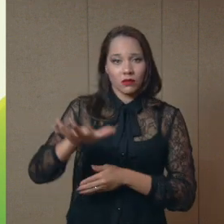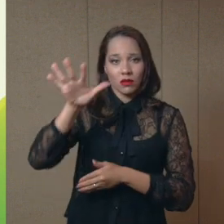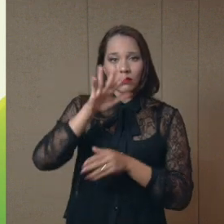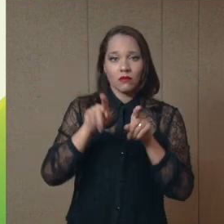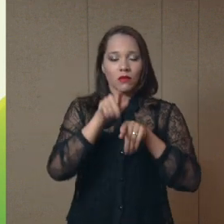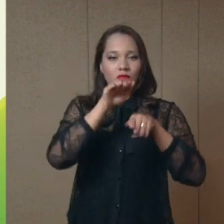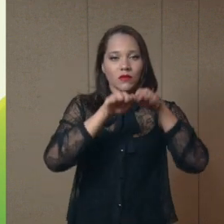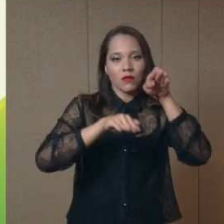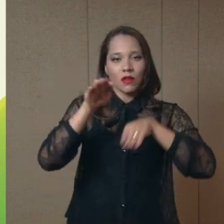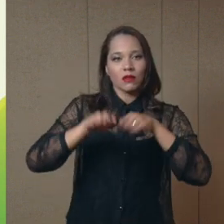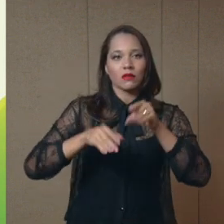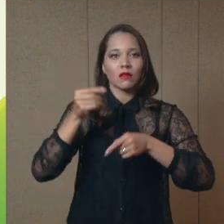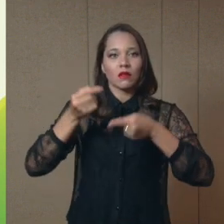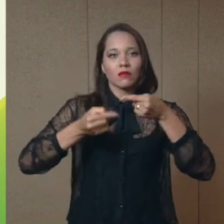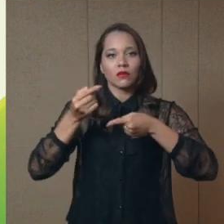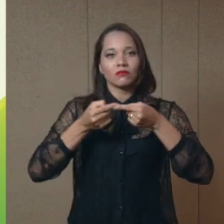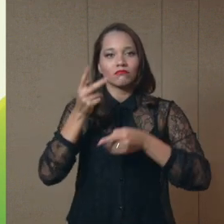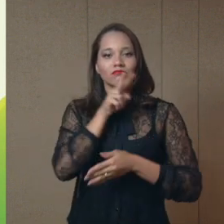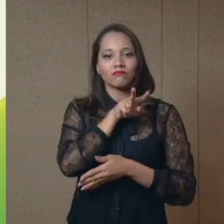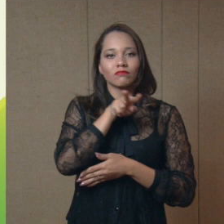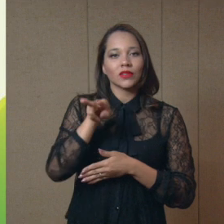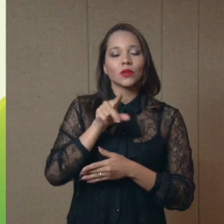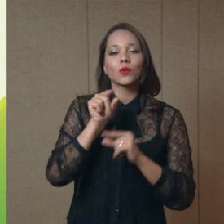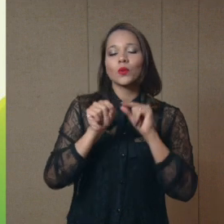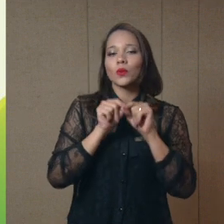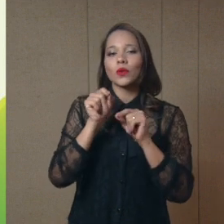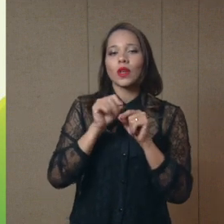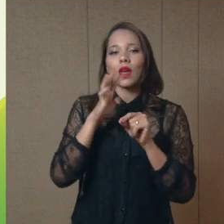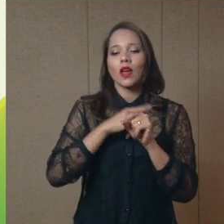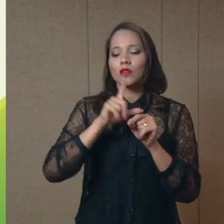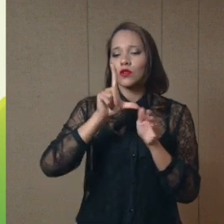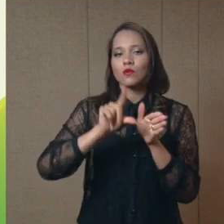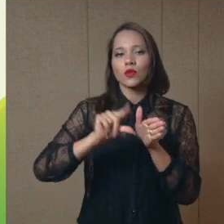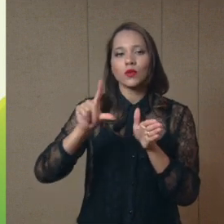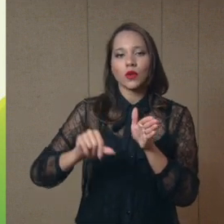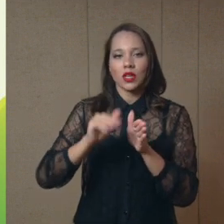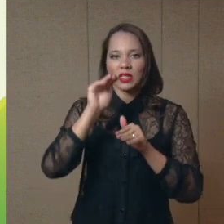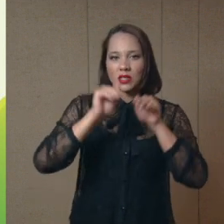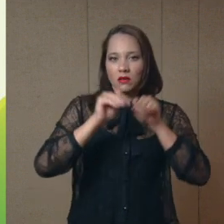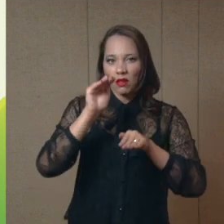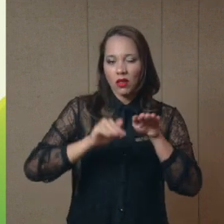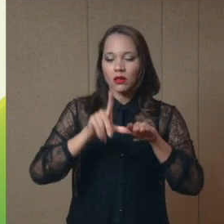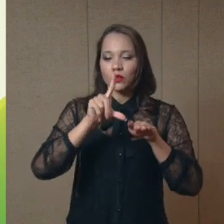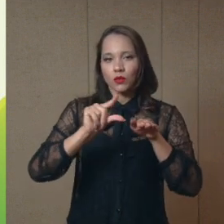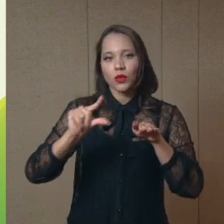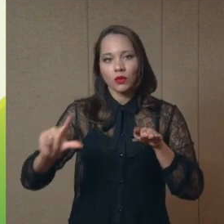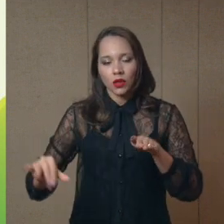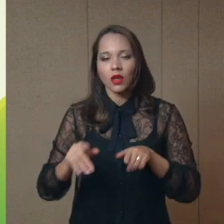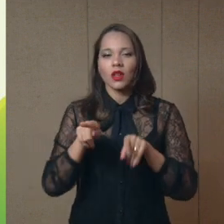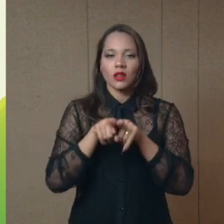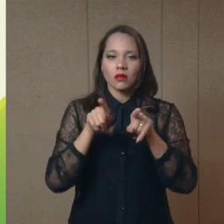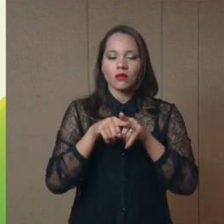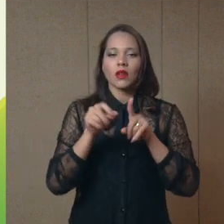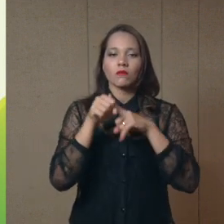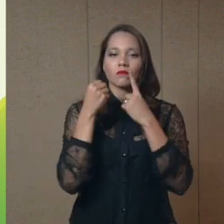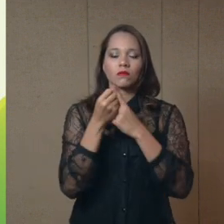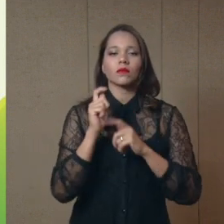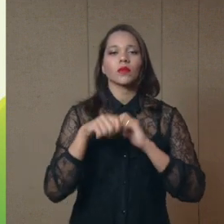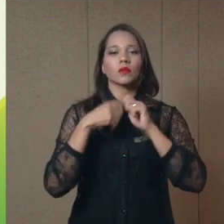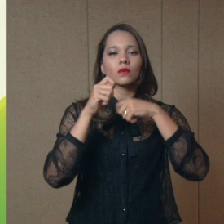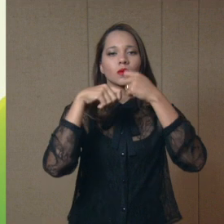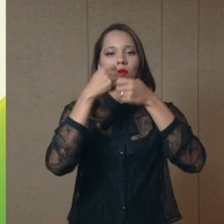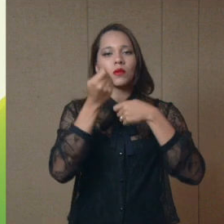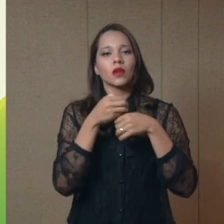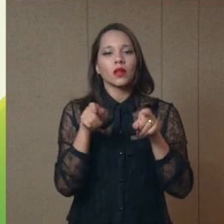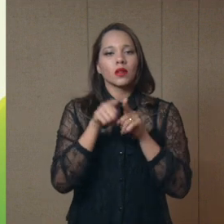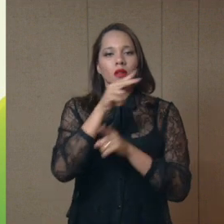desigualdades a política ela visa a reduzir mitigar essas desigualdades do território socioeconômicos e é